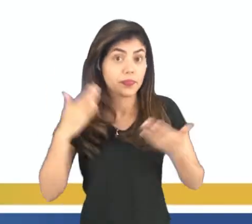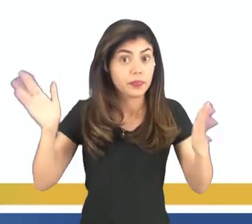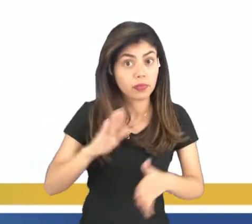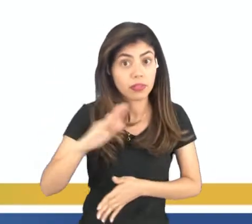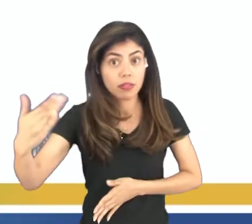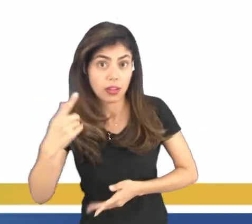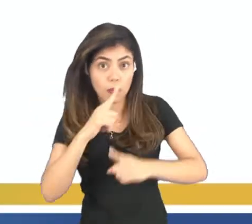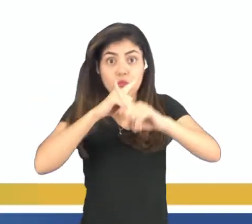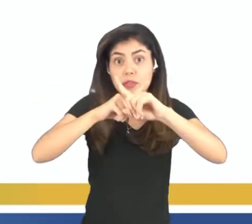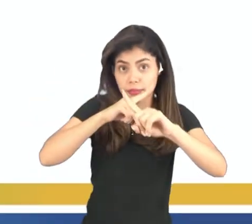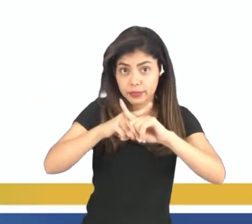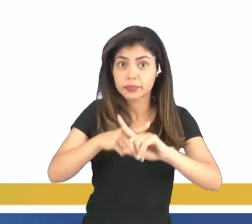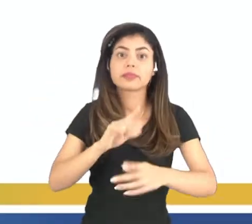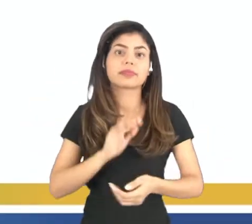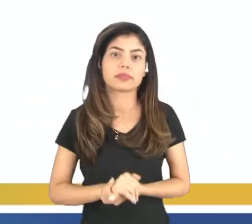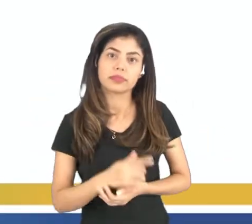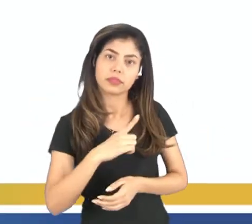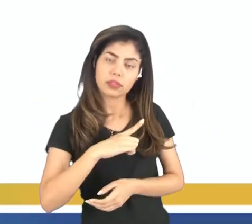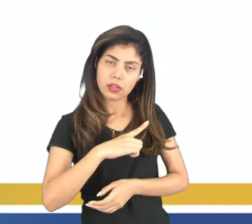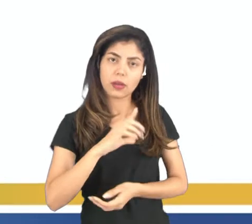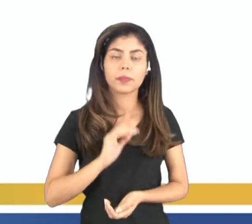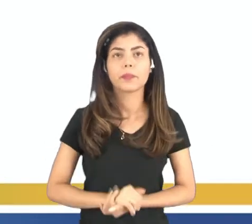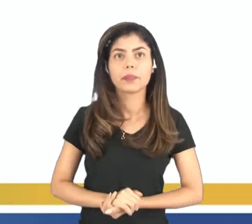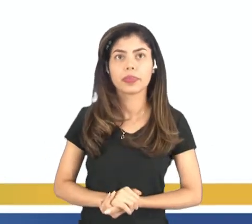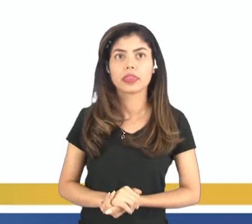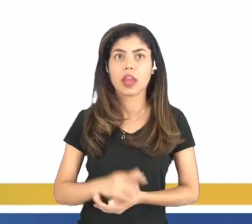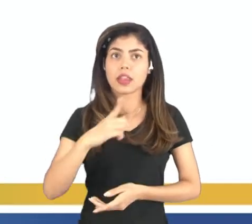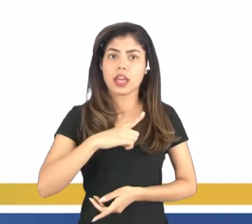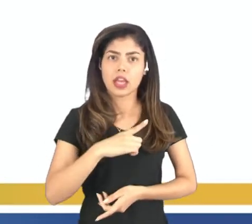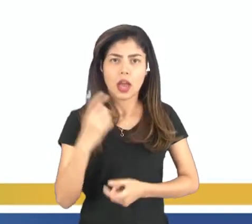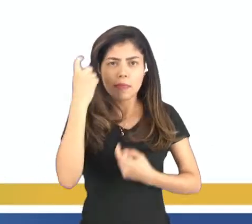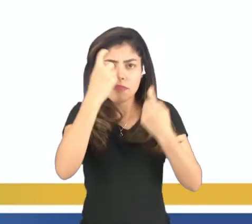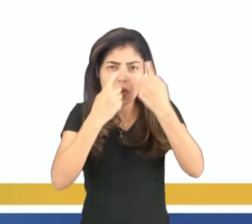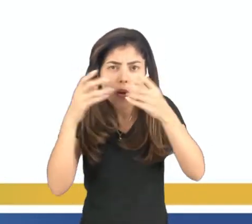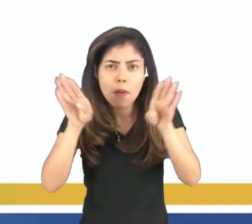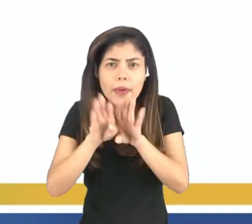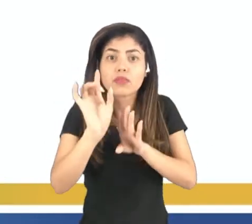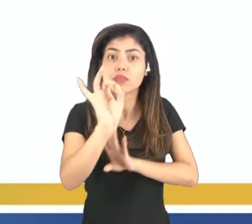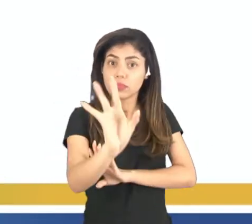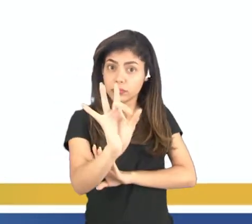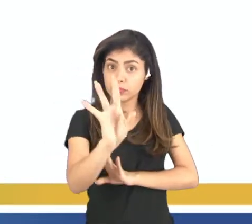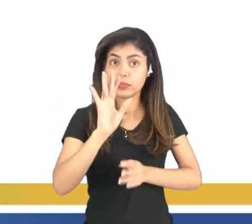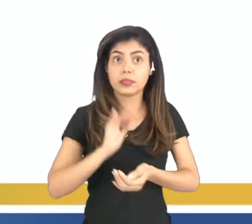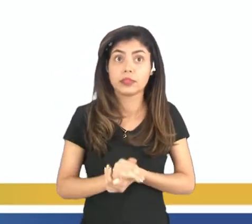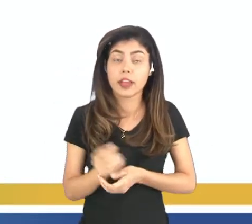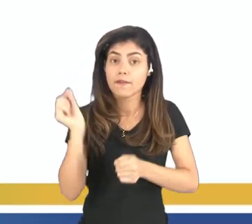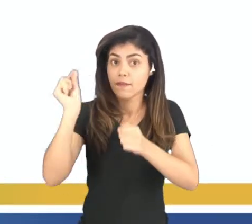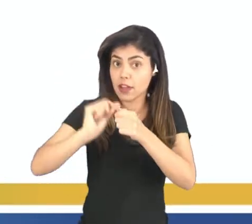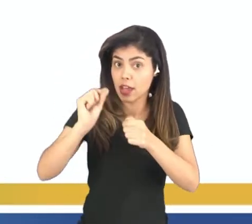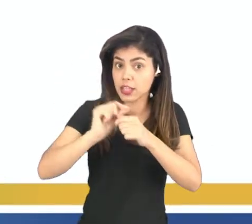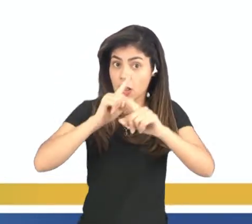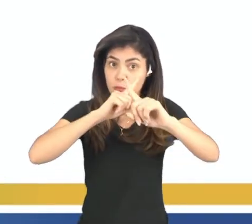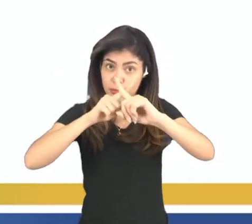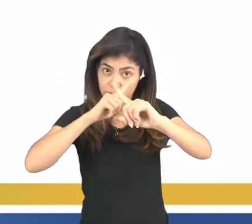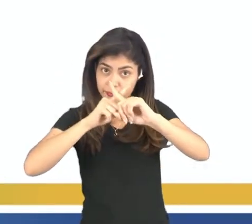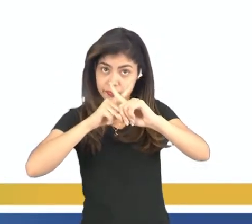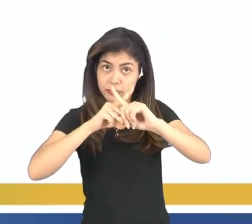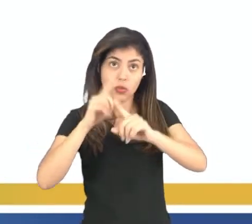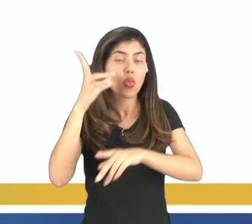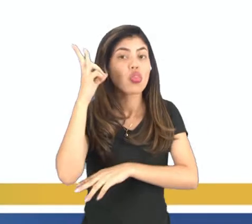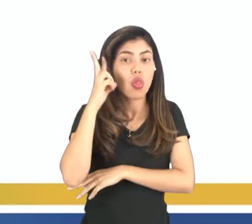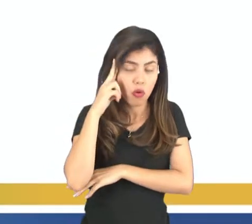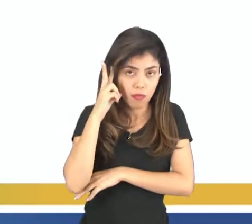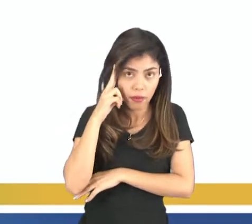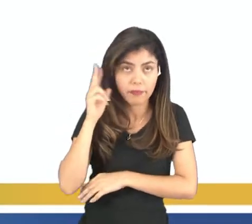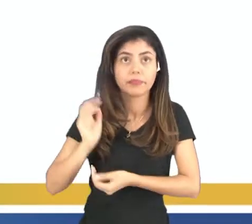então quando a gente tem uma multiplicação de números decimais a gente só tem que se preocupar em realizar a multiplicação